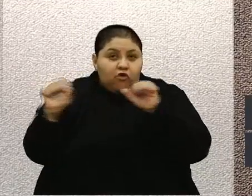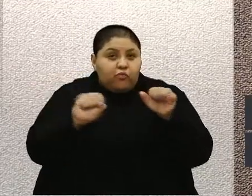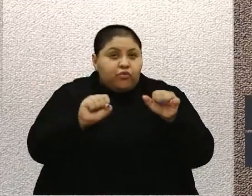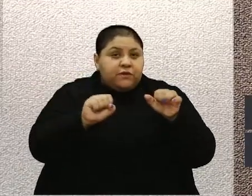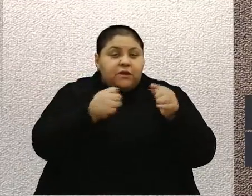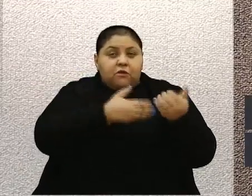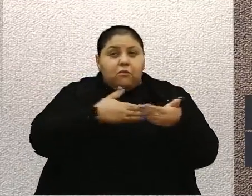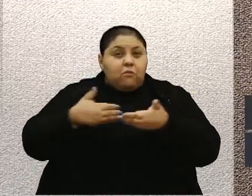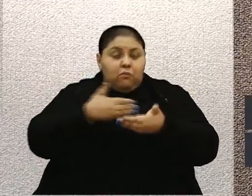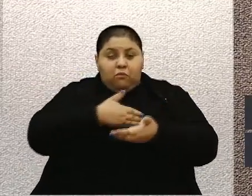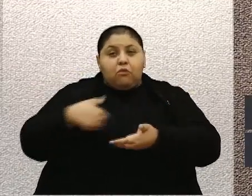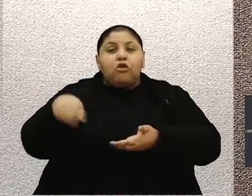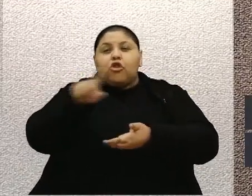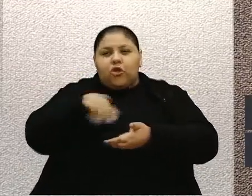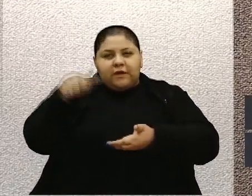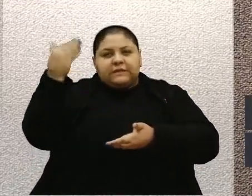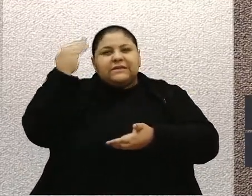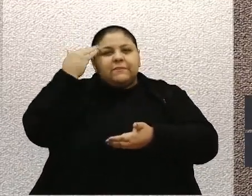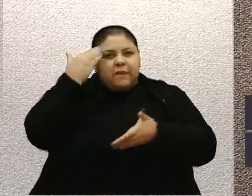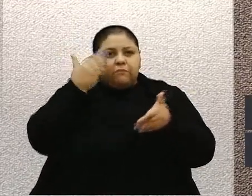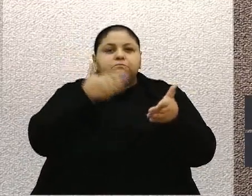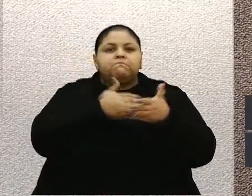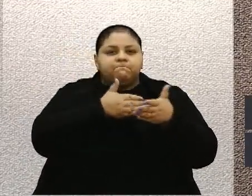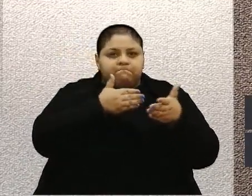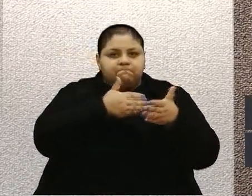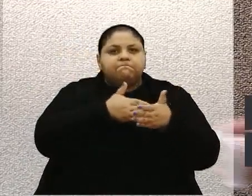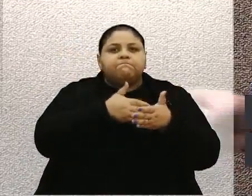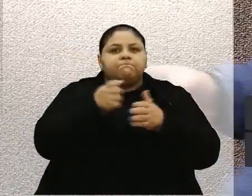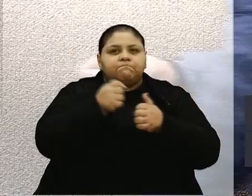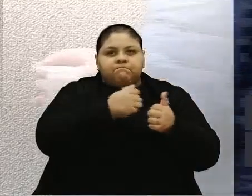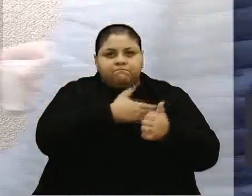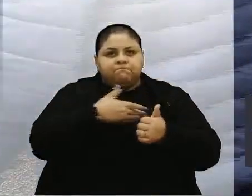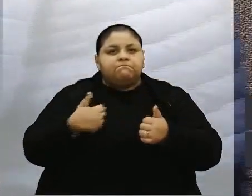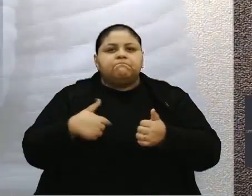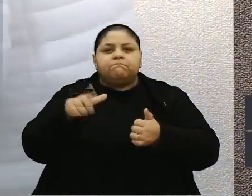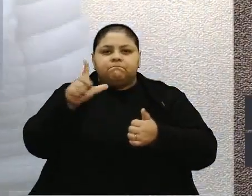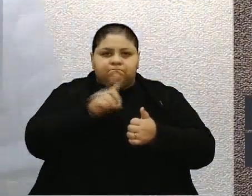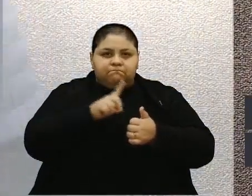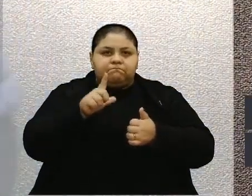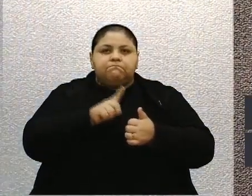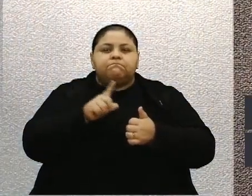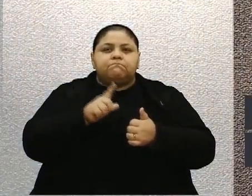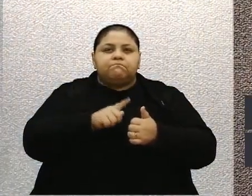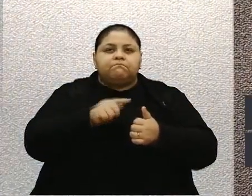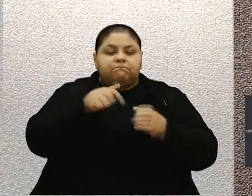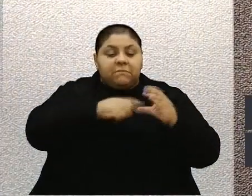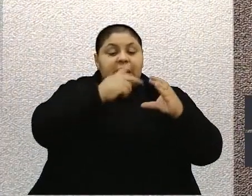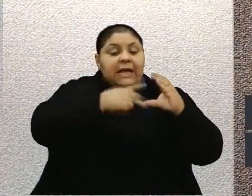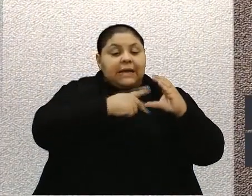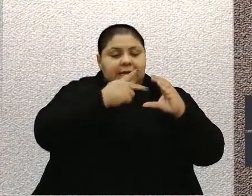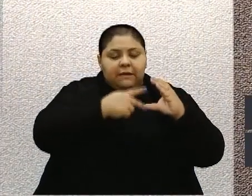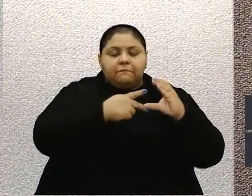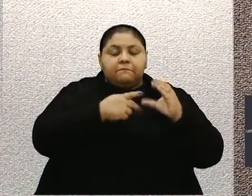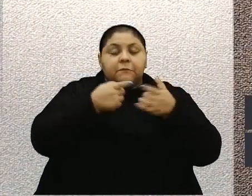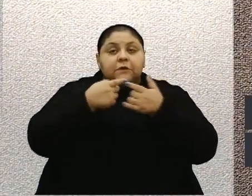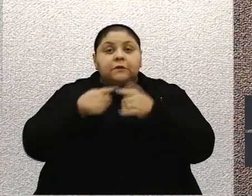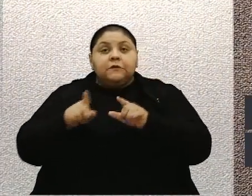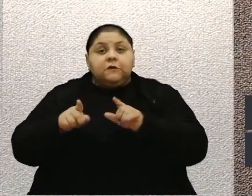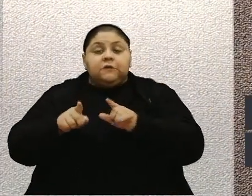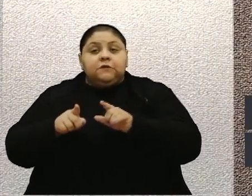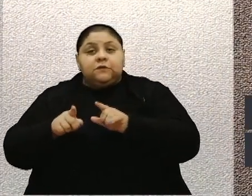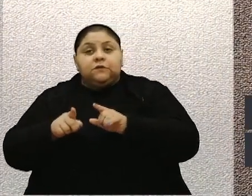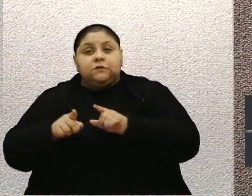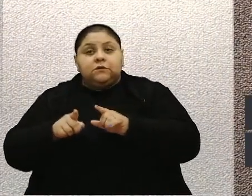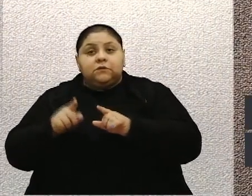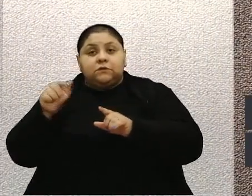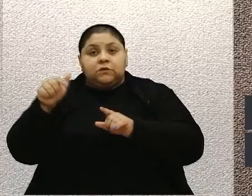todos sabemos as limitações que o poder público tem, que a própria Câmara de Vereadores tem, mas